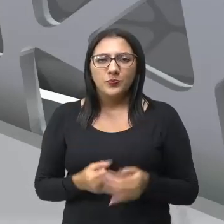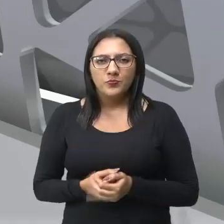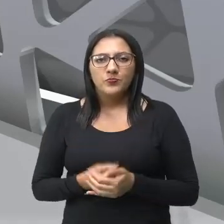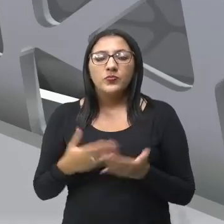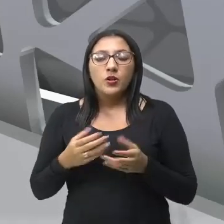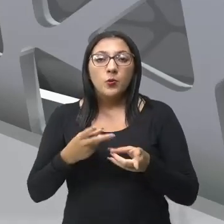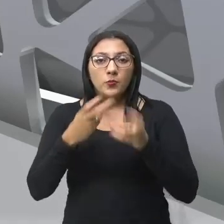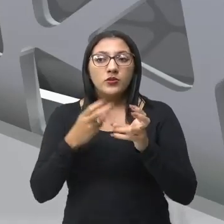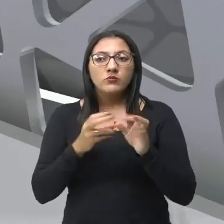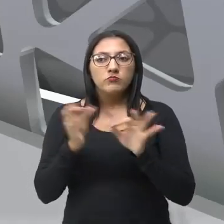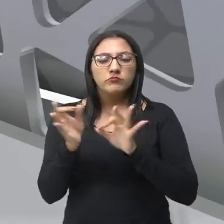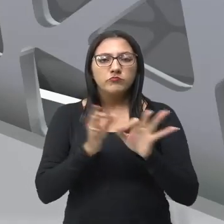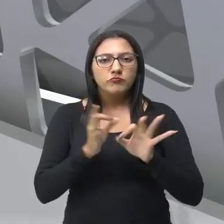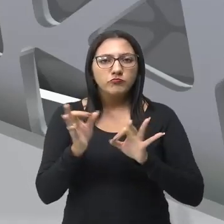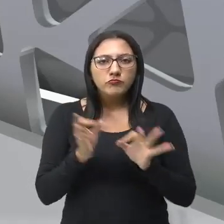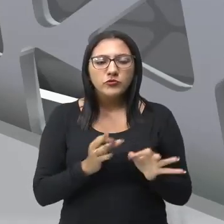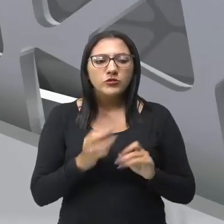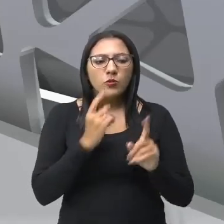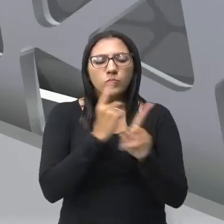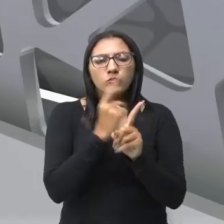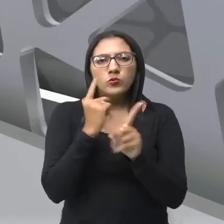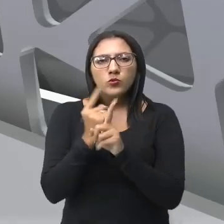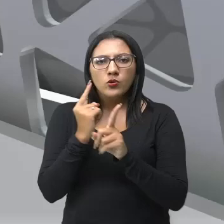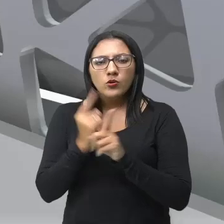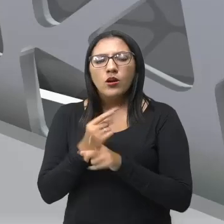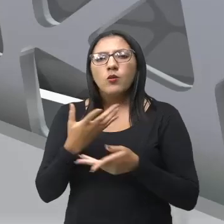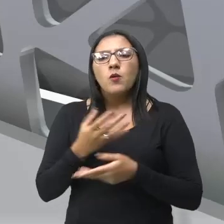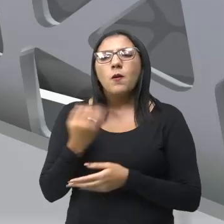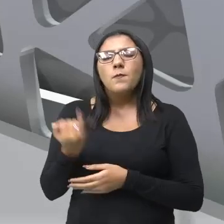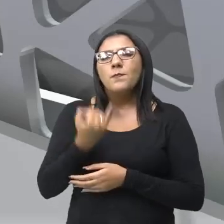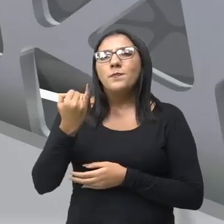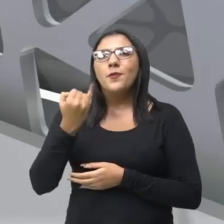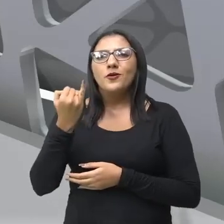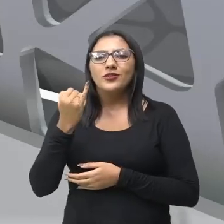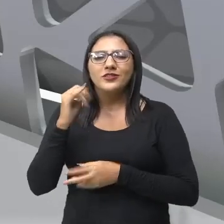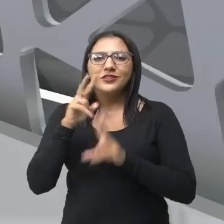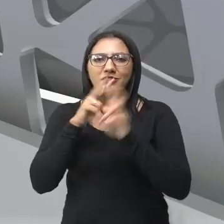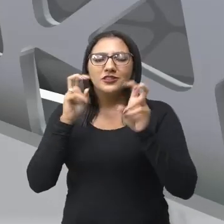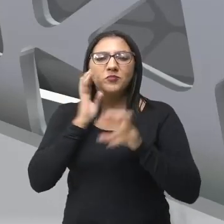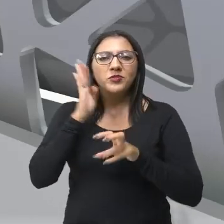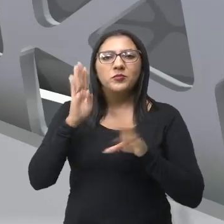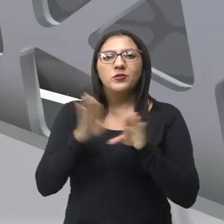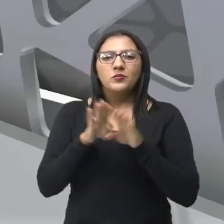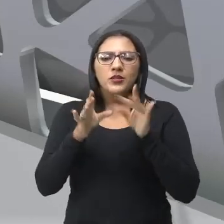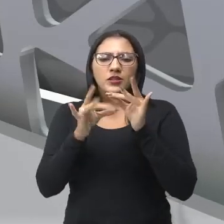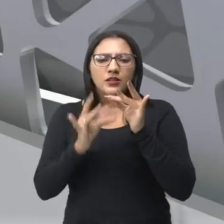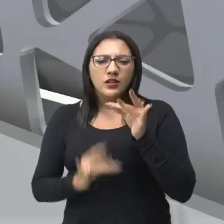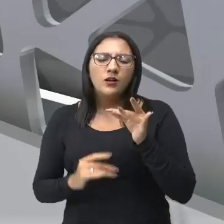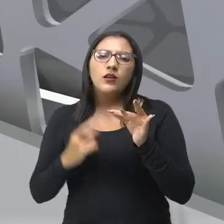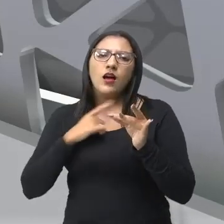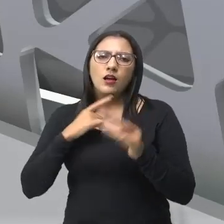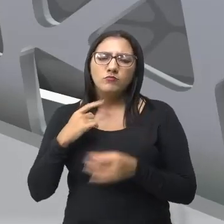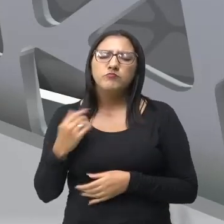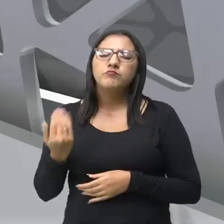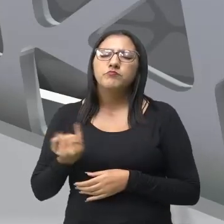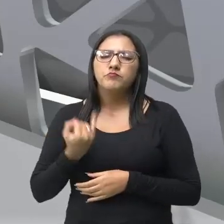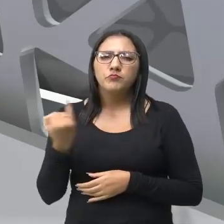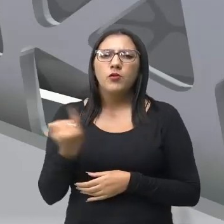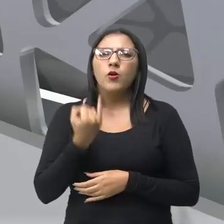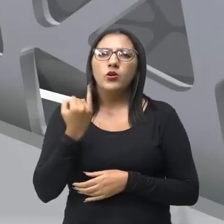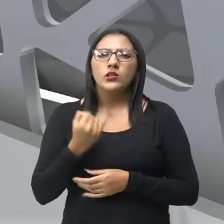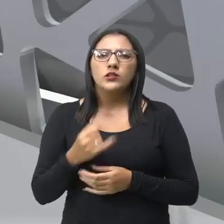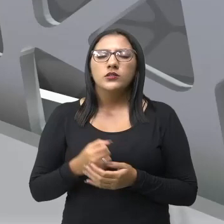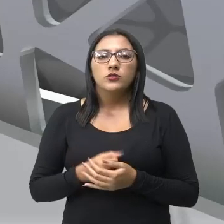este processo de identificação do que é relevante, a informação principal e as informações secundárias, é fundamental para o